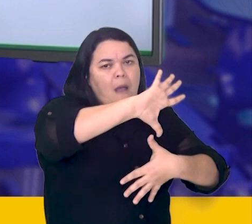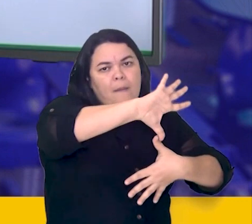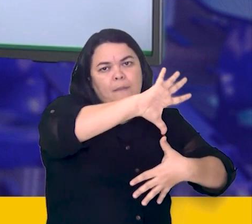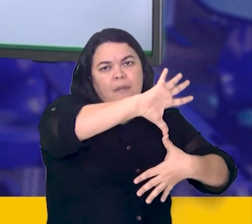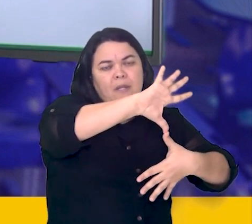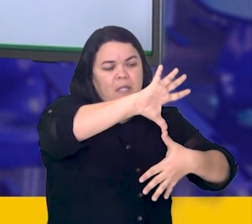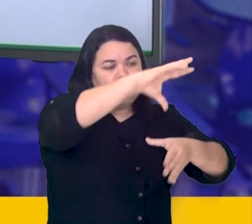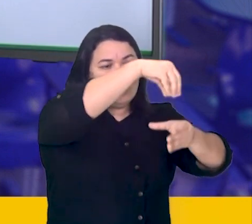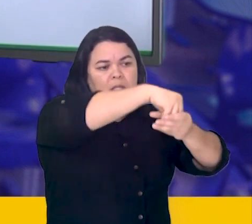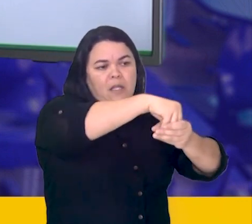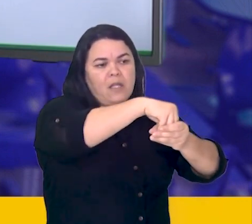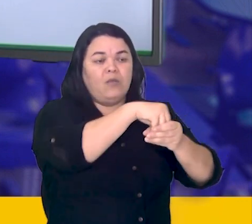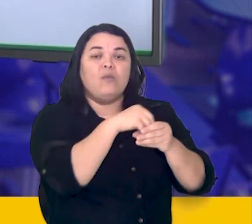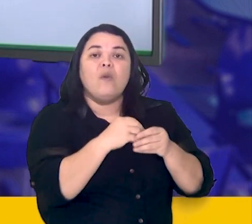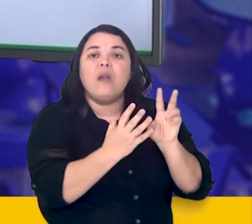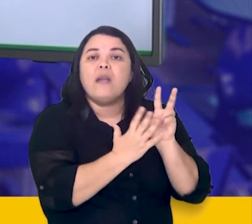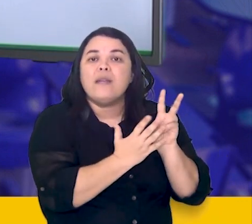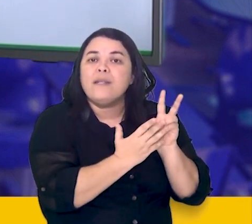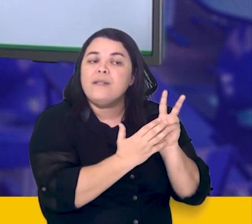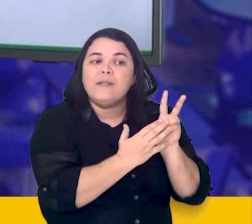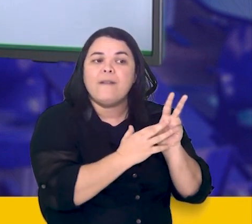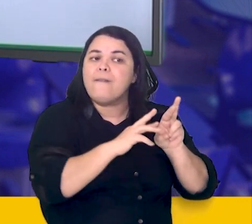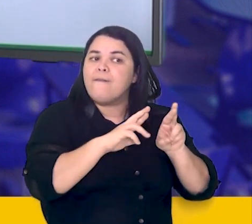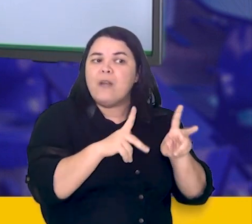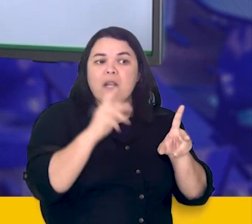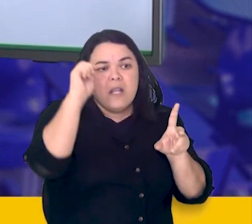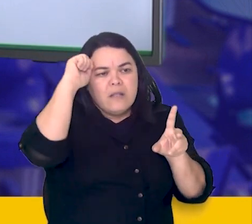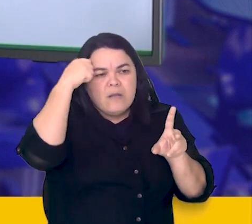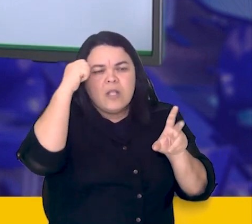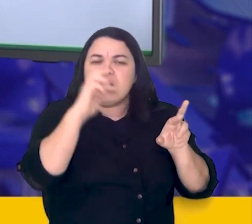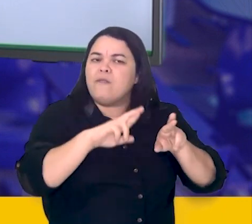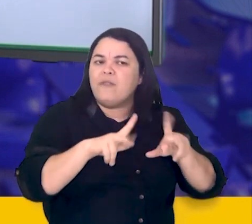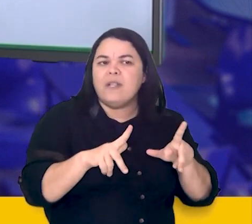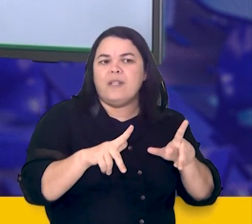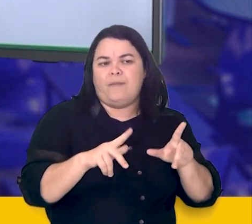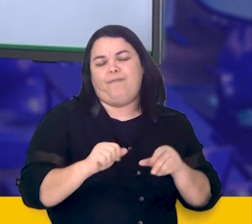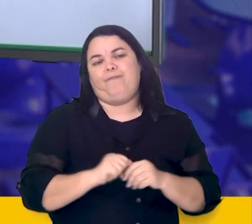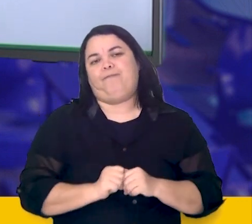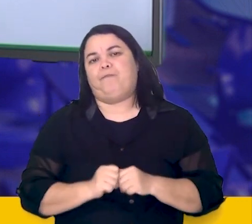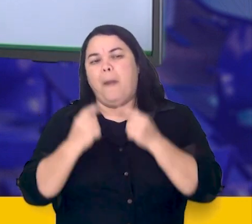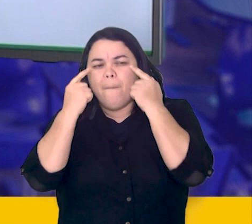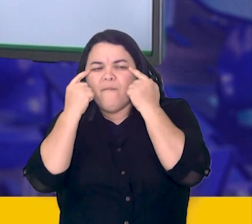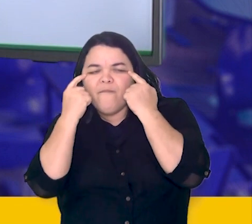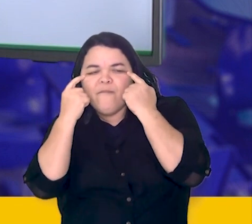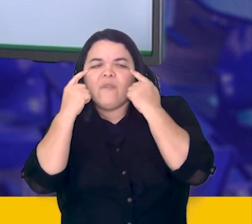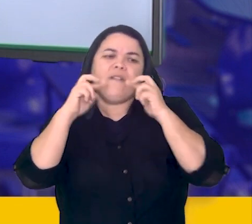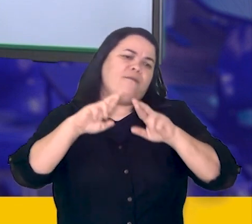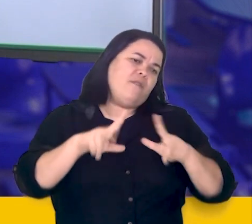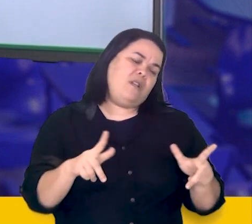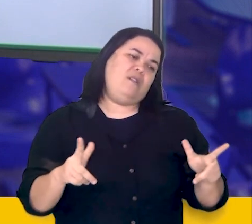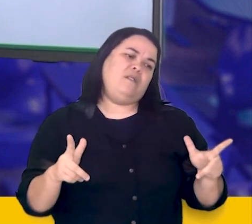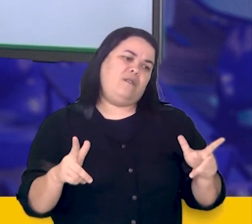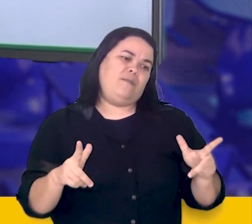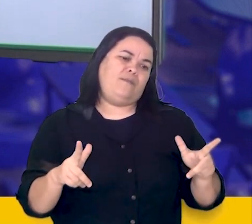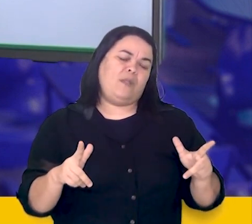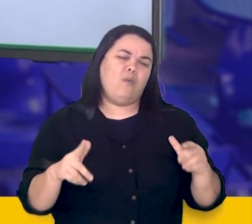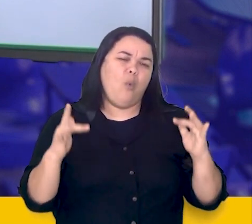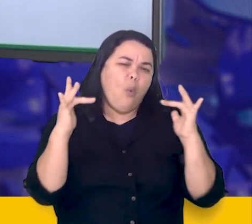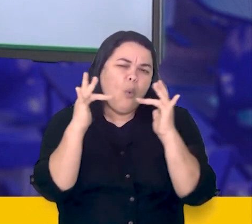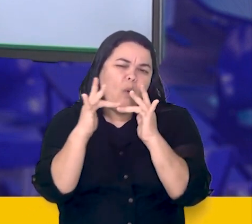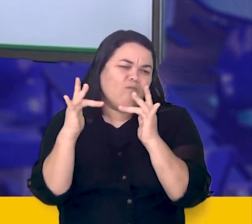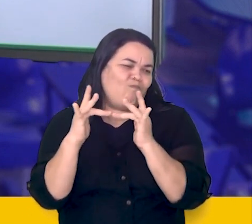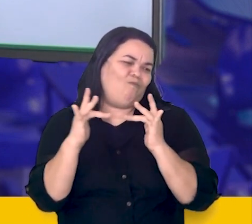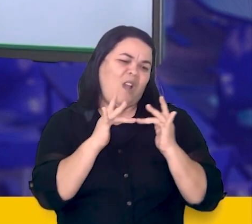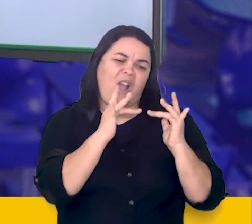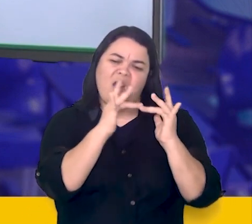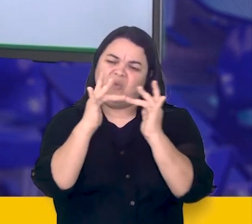americana ou de tribos africanas ou até asiáticas. A mistura e o contato desses